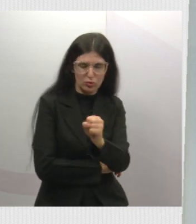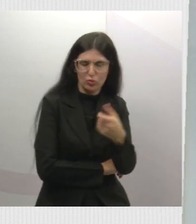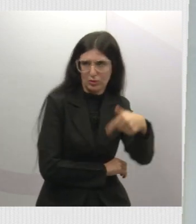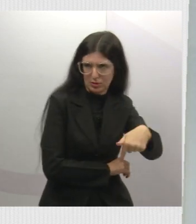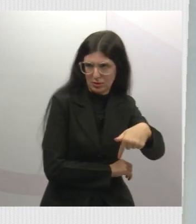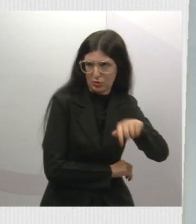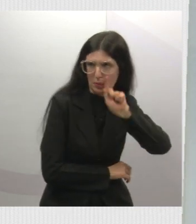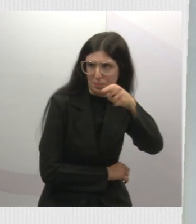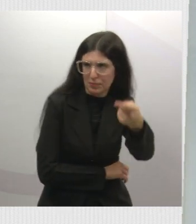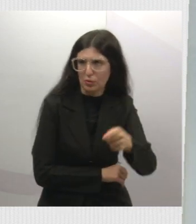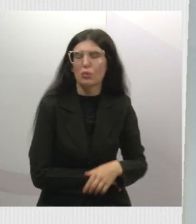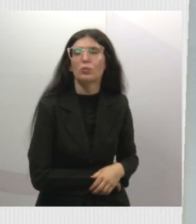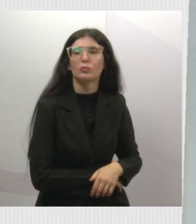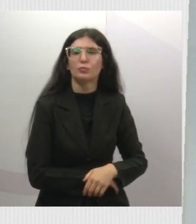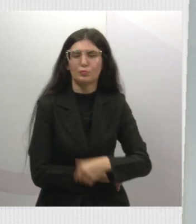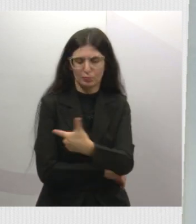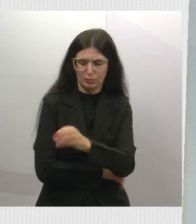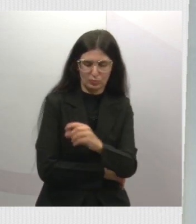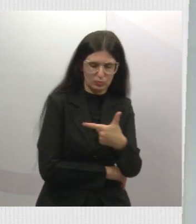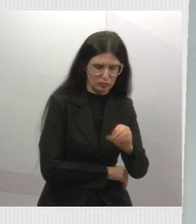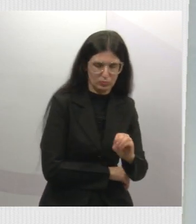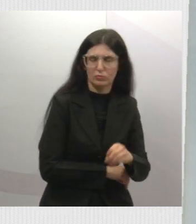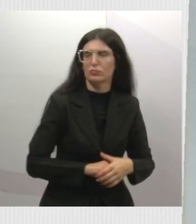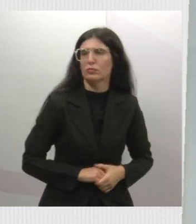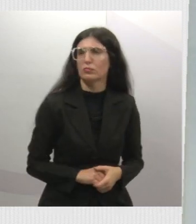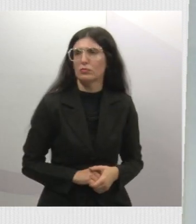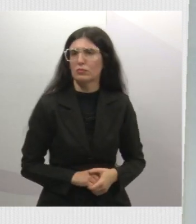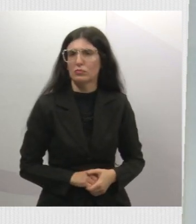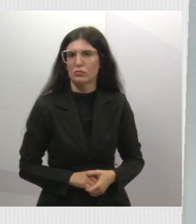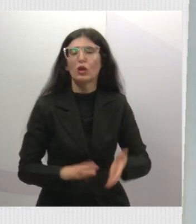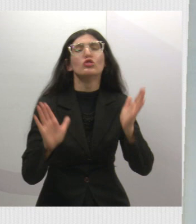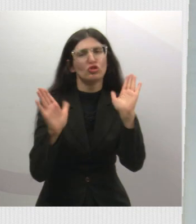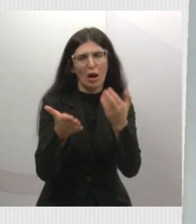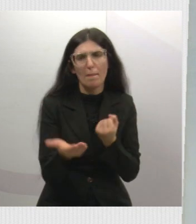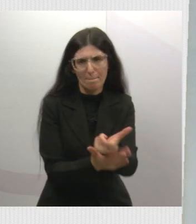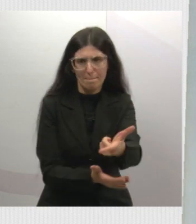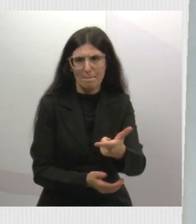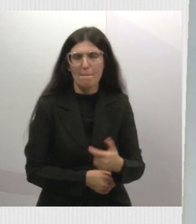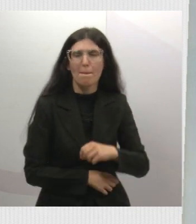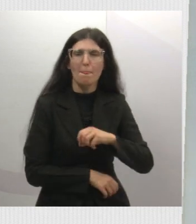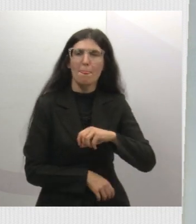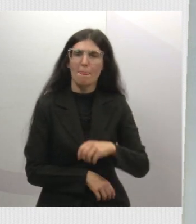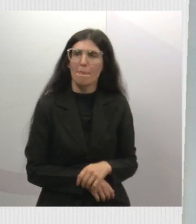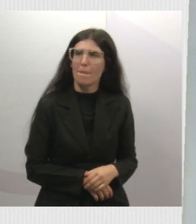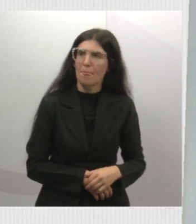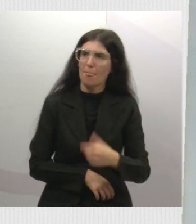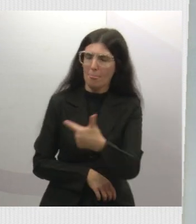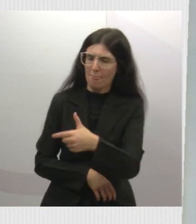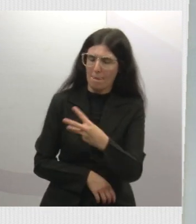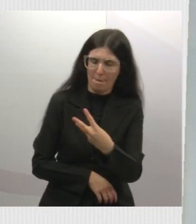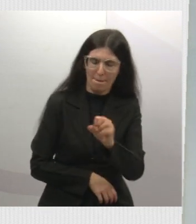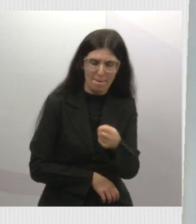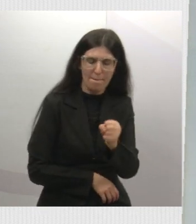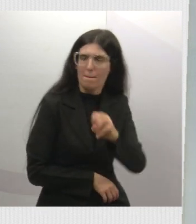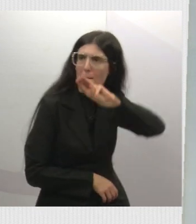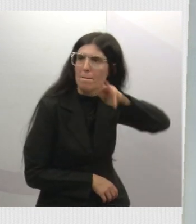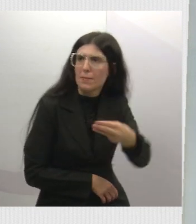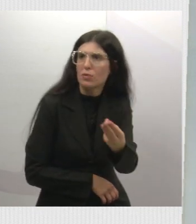897.987.000, orçado para 2020, e liquidado até o primeiro quadrimestre,